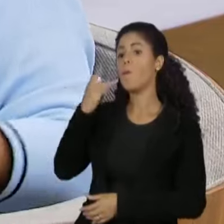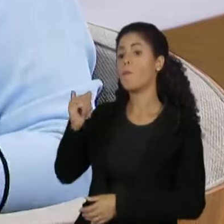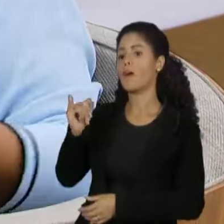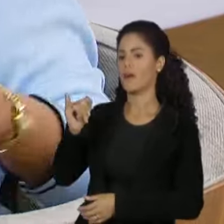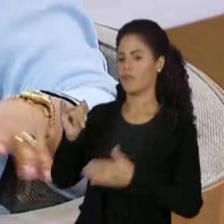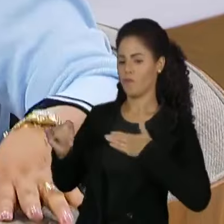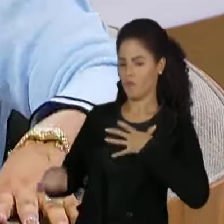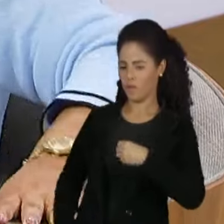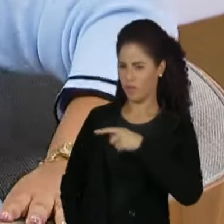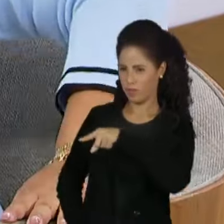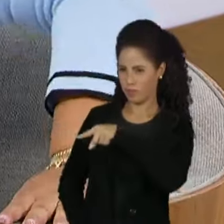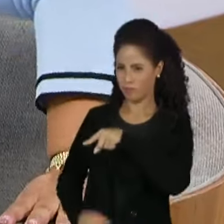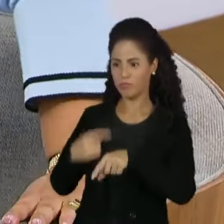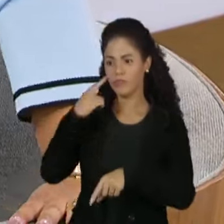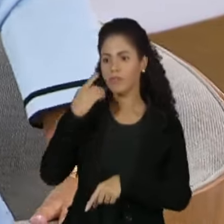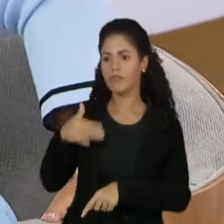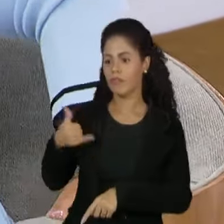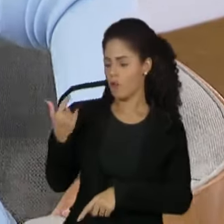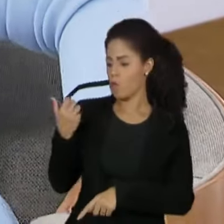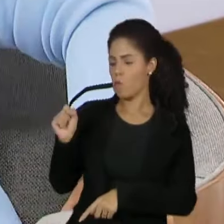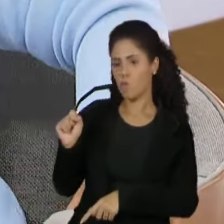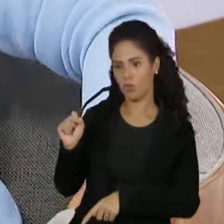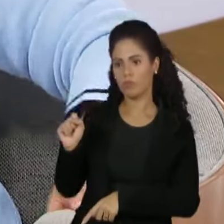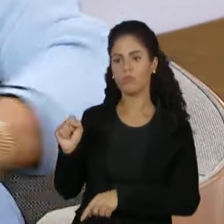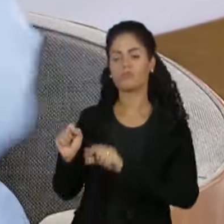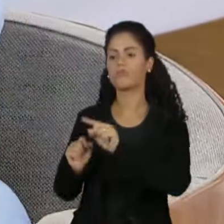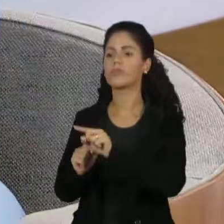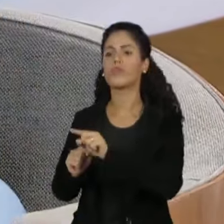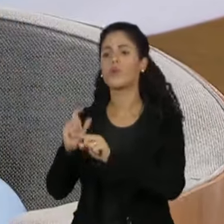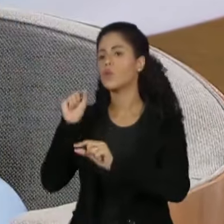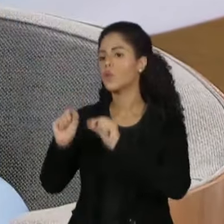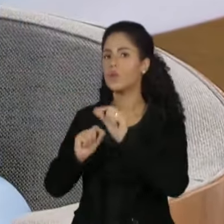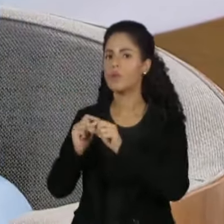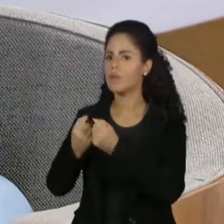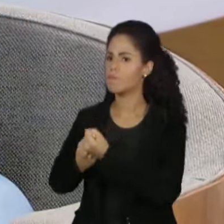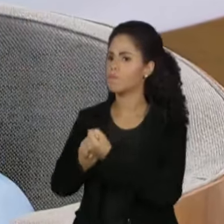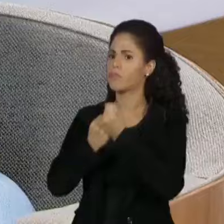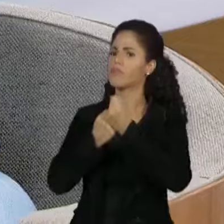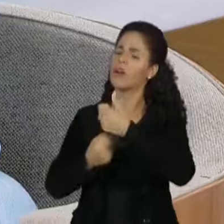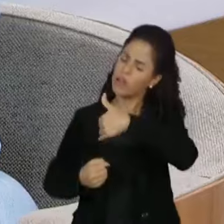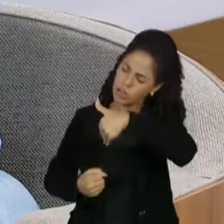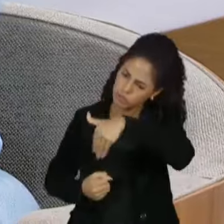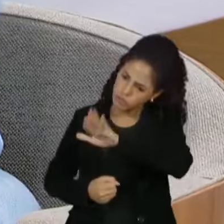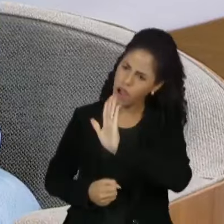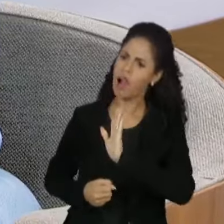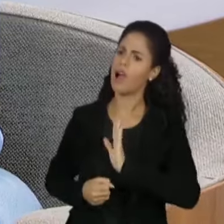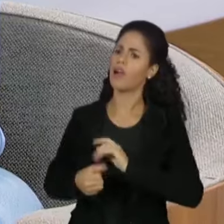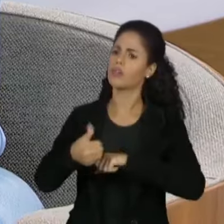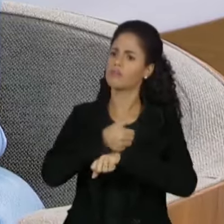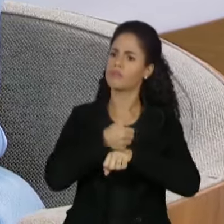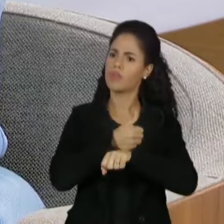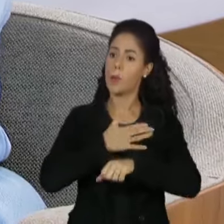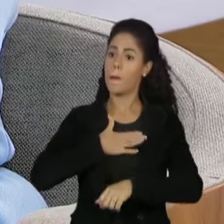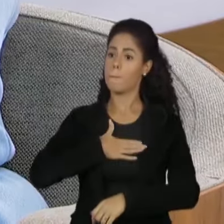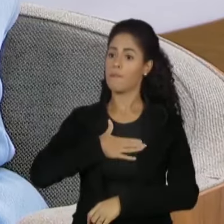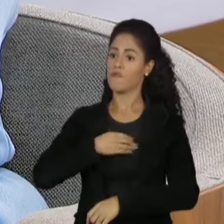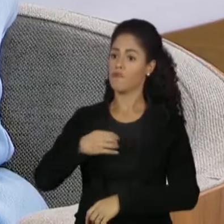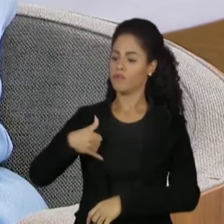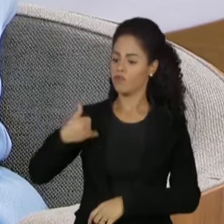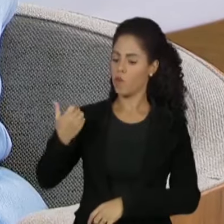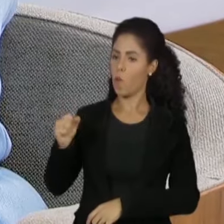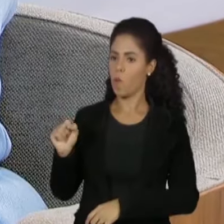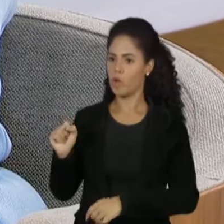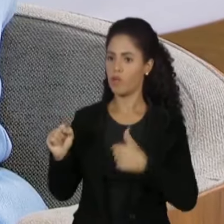morar com ele com 8 anos de idade, ele me apoiou absolutamente, falou, vai. Ele tinha 8 anos quando eu comecei a